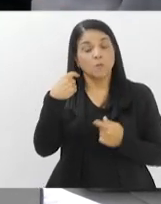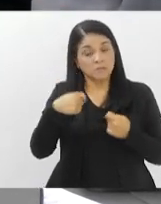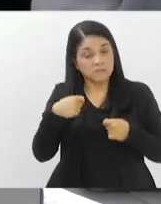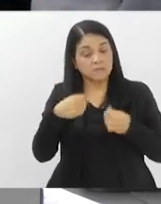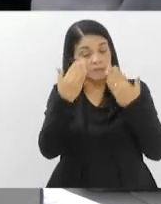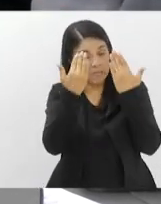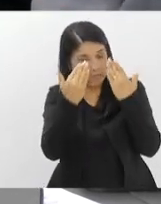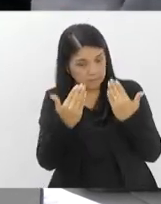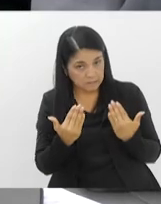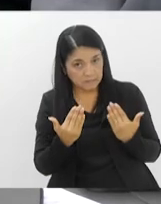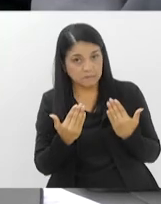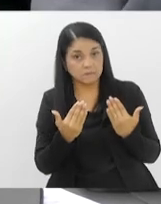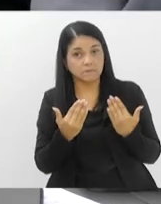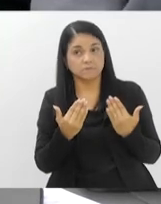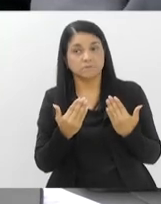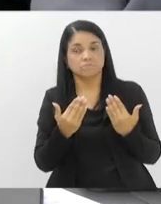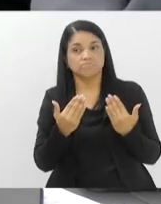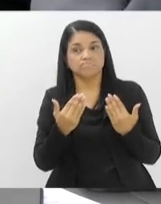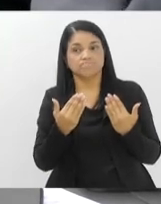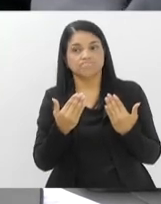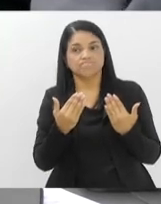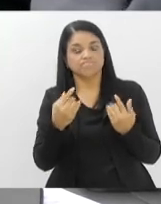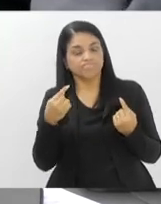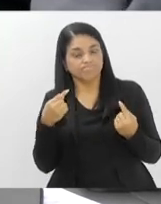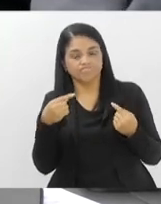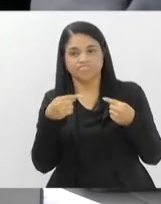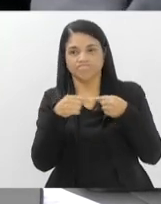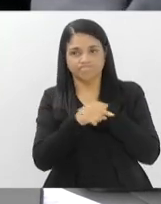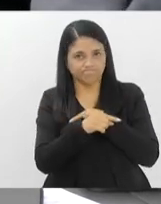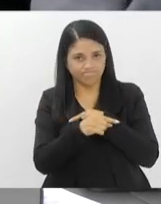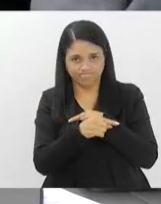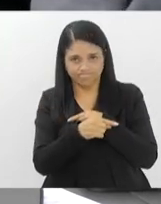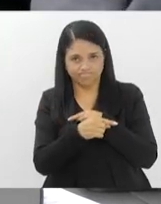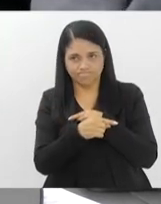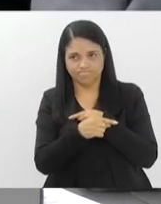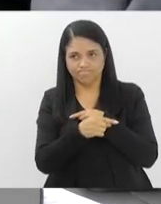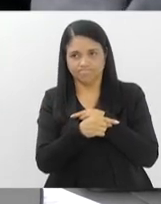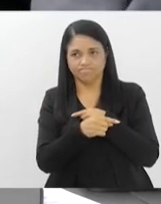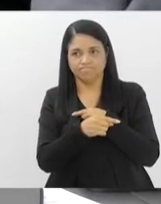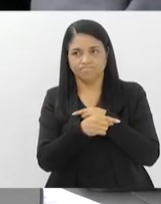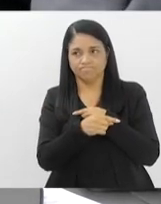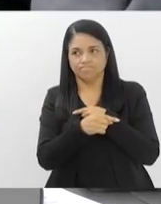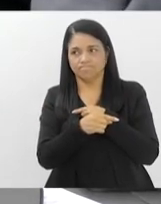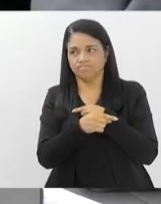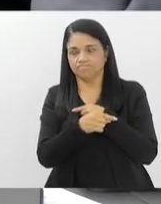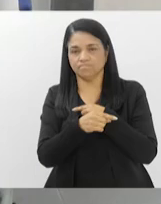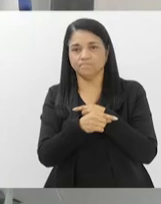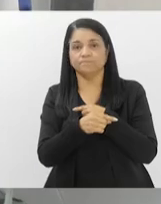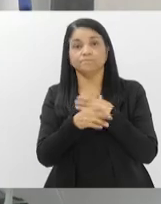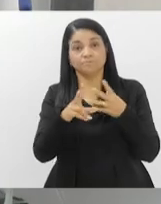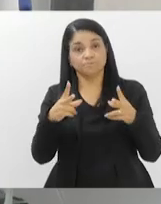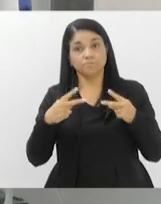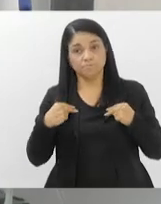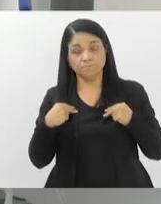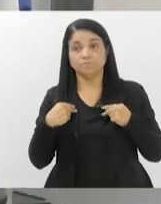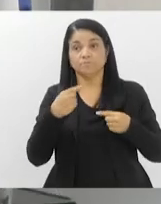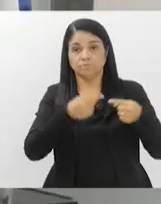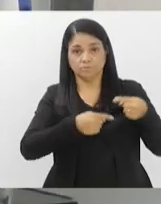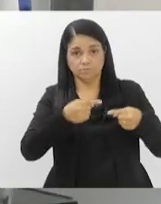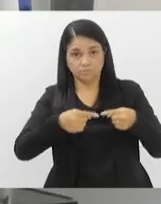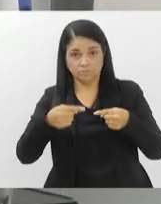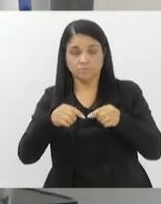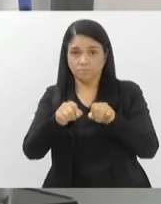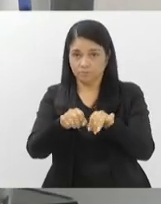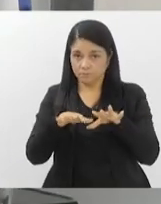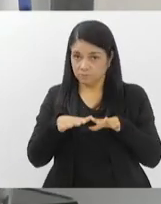isso, indevido, inapropriado. É, o ponto de vista jurídico é questão de mérito a ser discutido em plenário. O que a gente está discutindo aqui é a